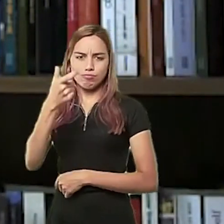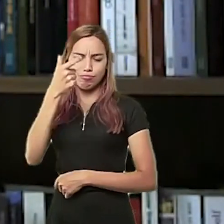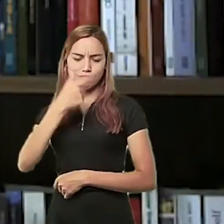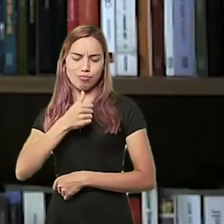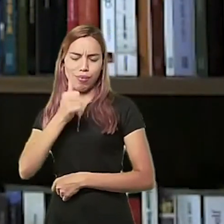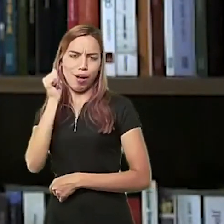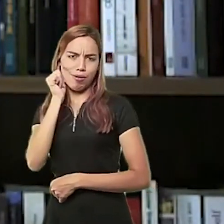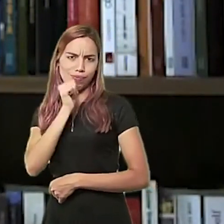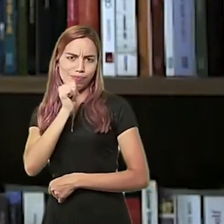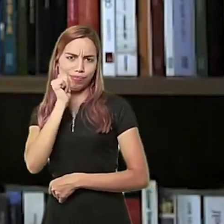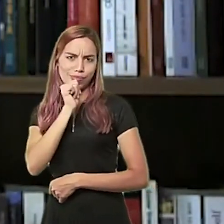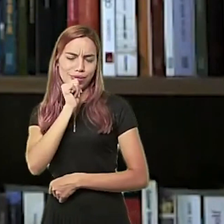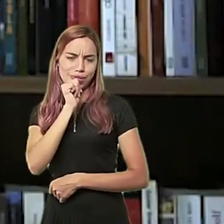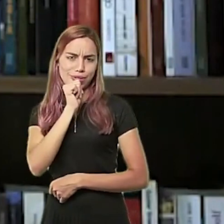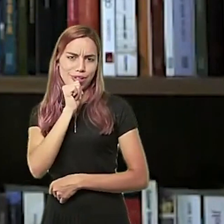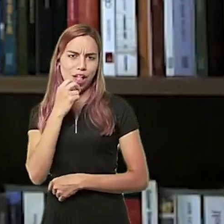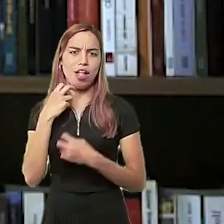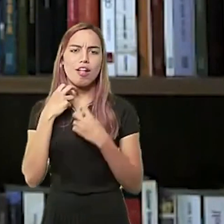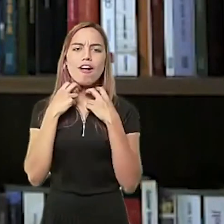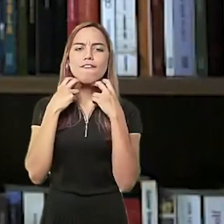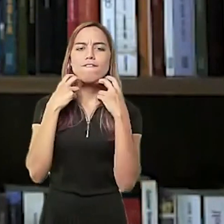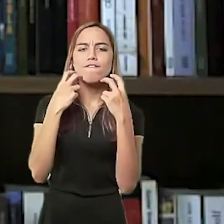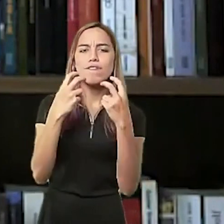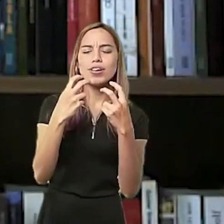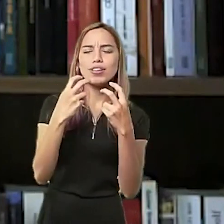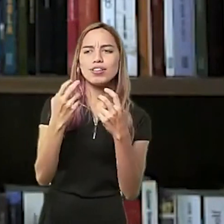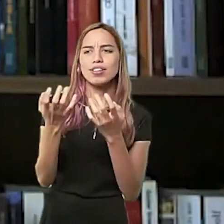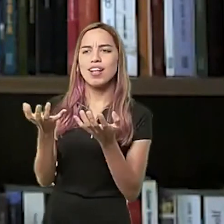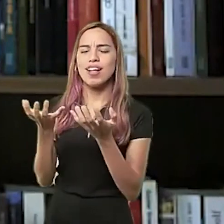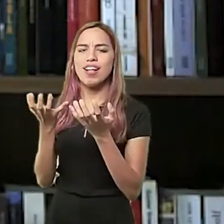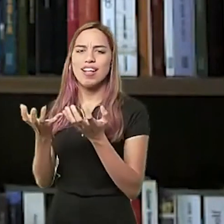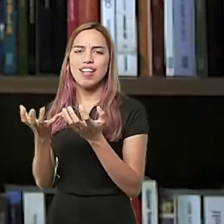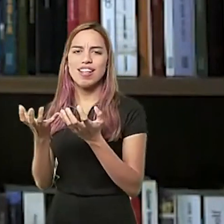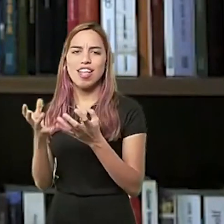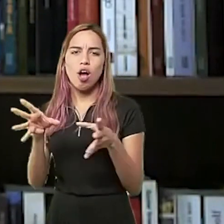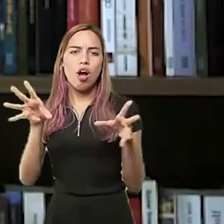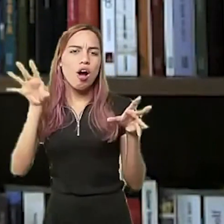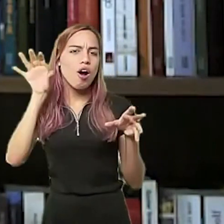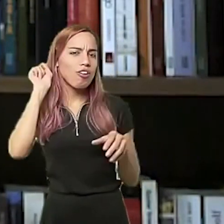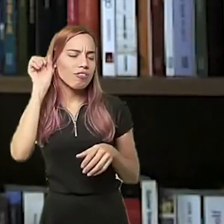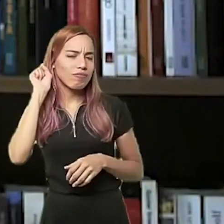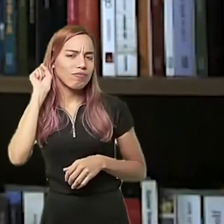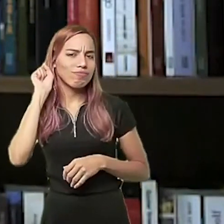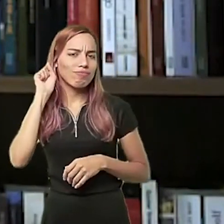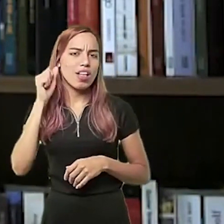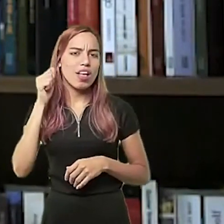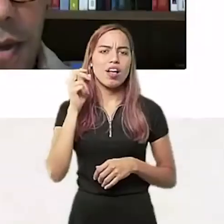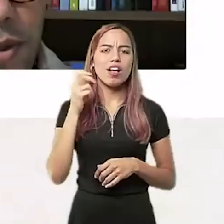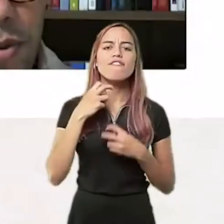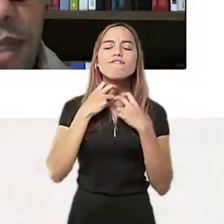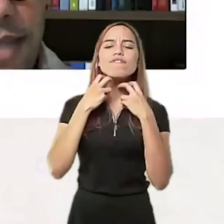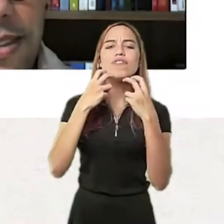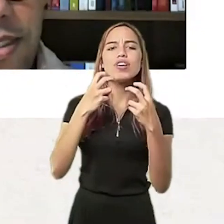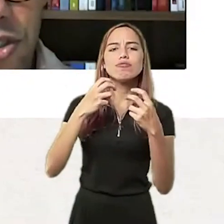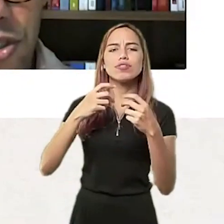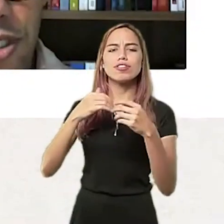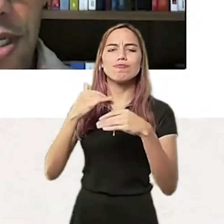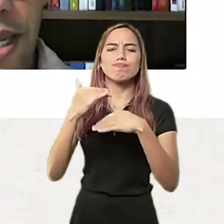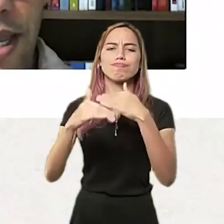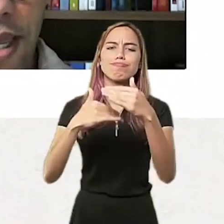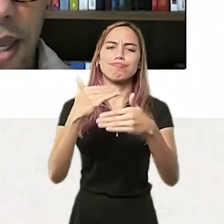nada, que é coisa quando se faz ouvida, a voz que atravessou milênios, que ainda existirá quando